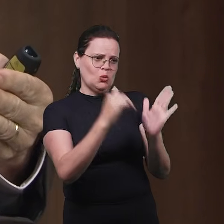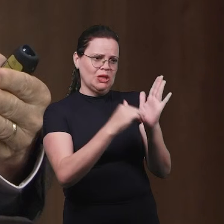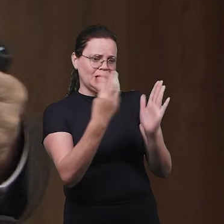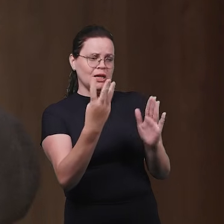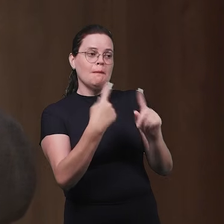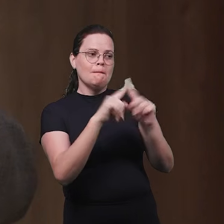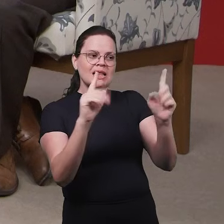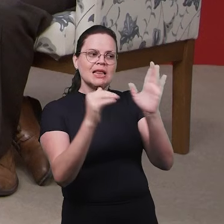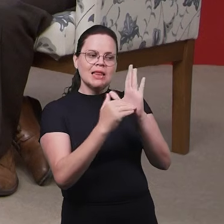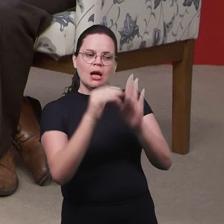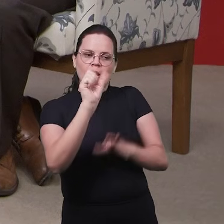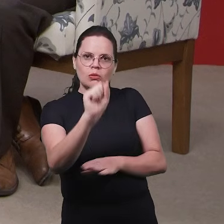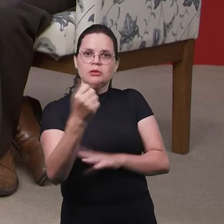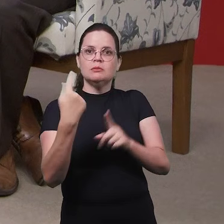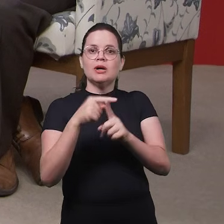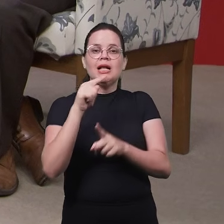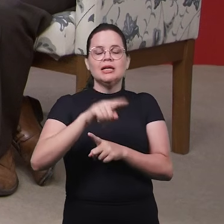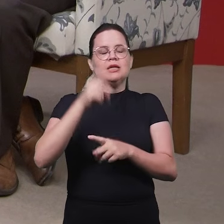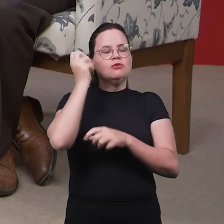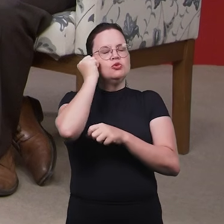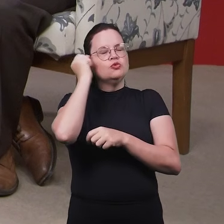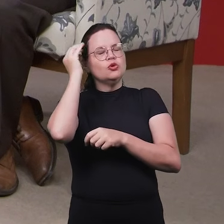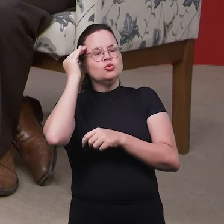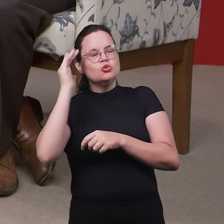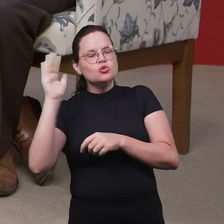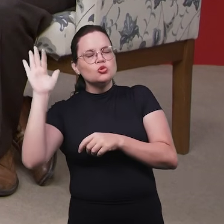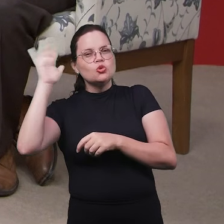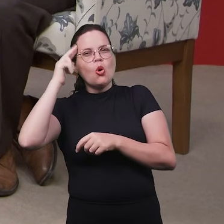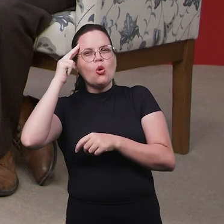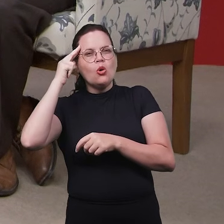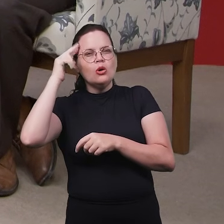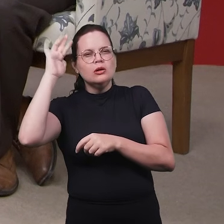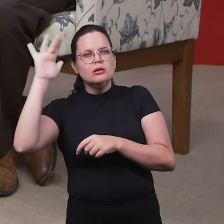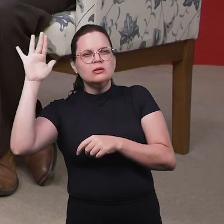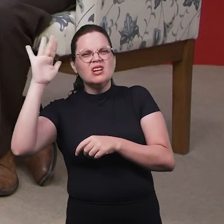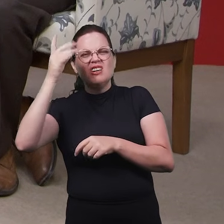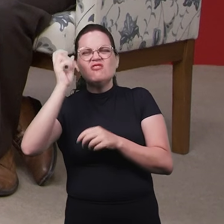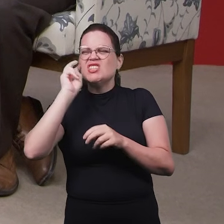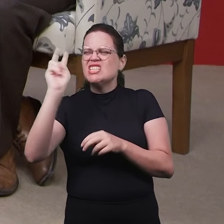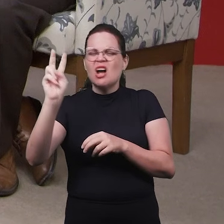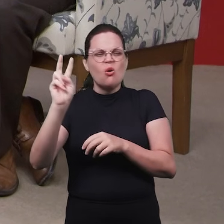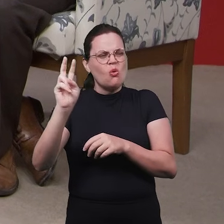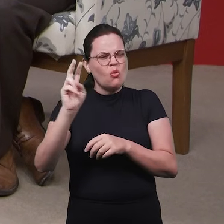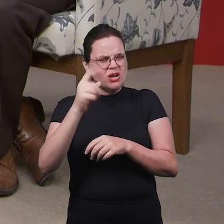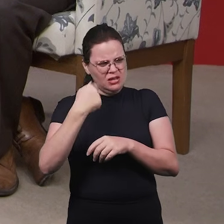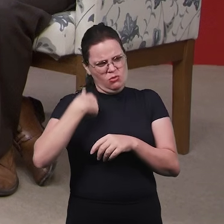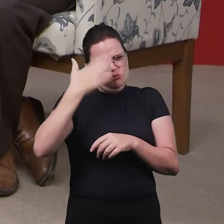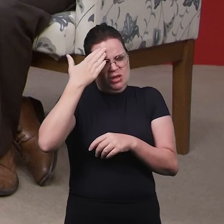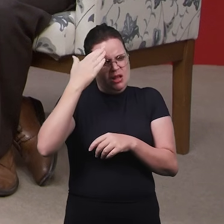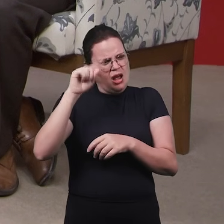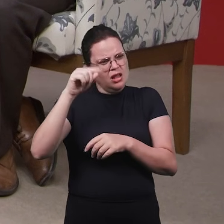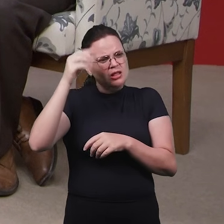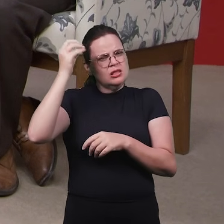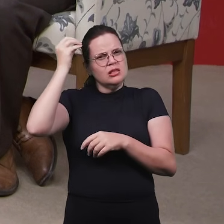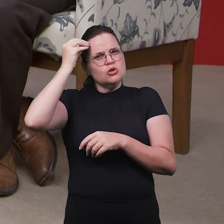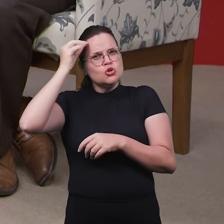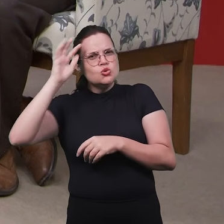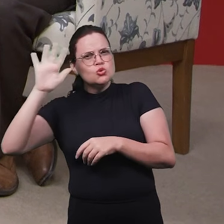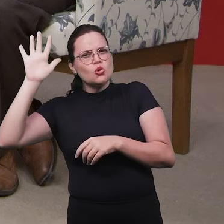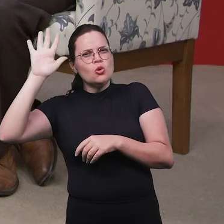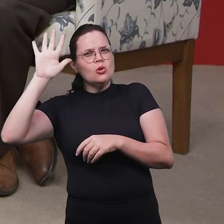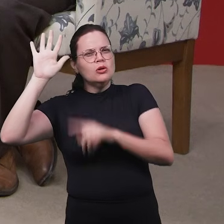que ele teve. Na verdade, ele teve um sonho e, pelo que eu entendo, no sonho